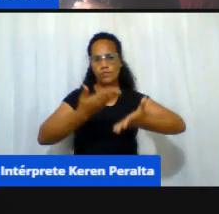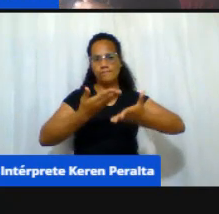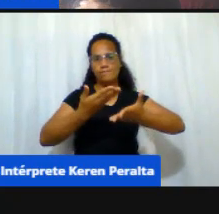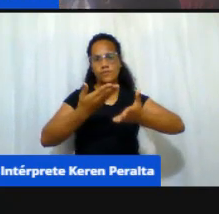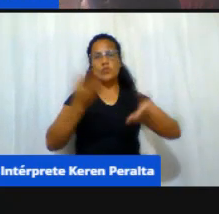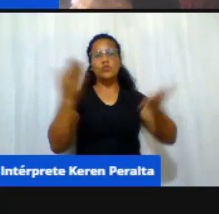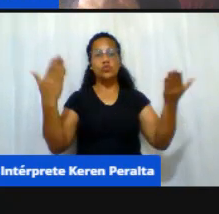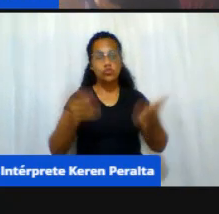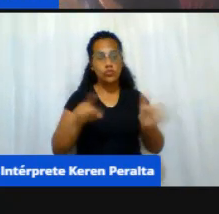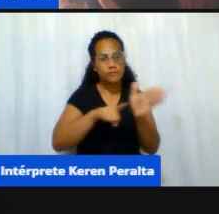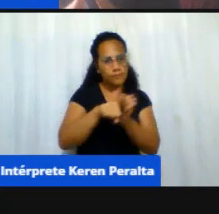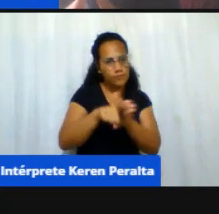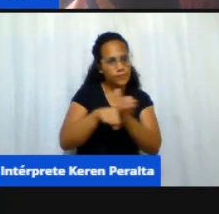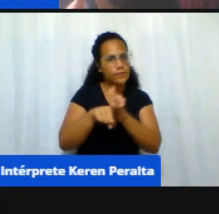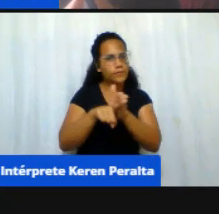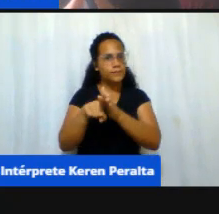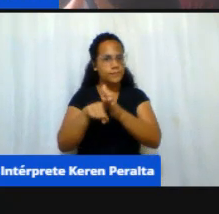CEMED, né,